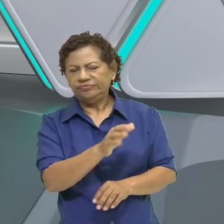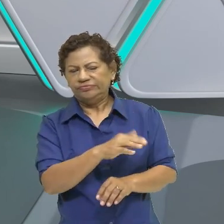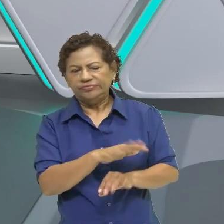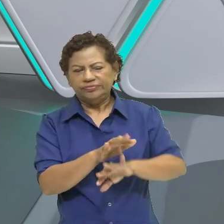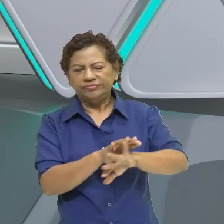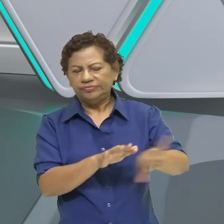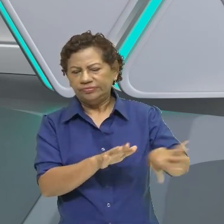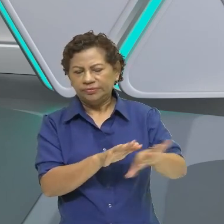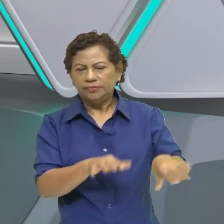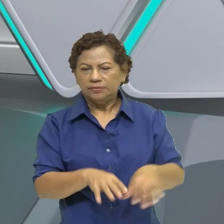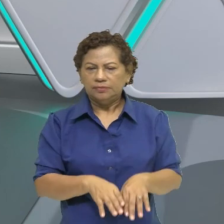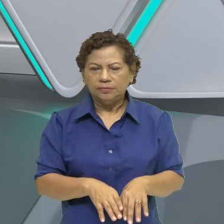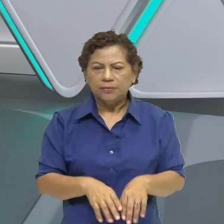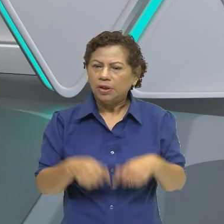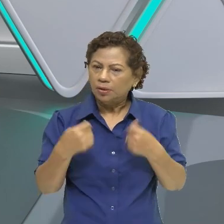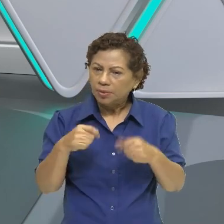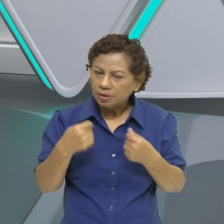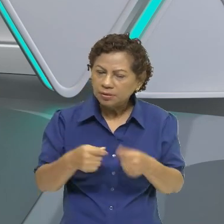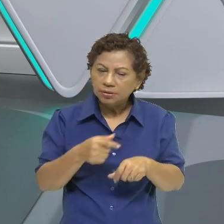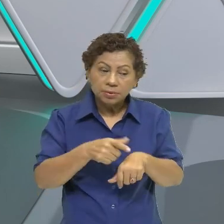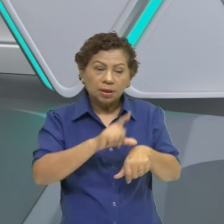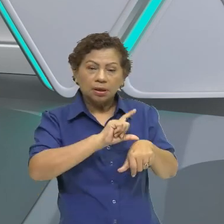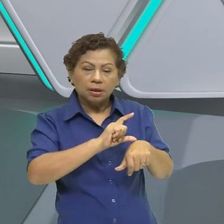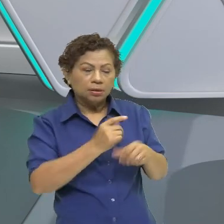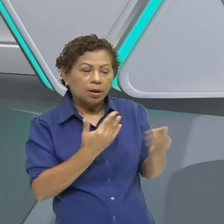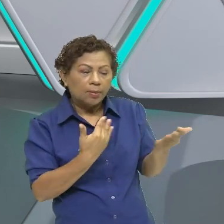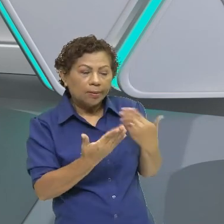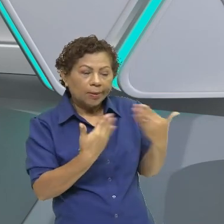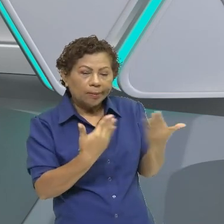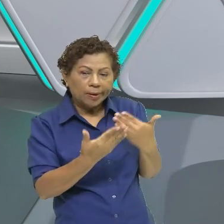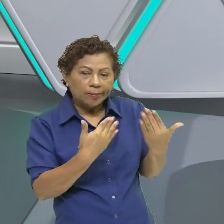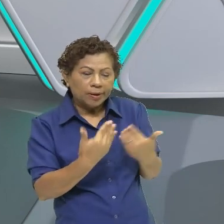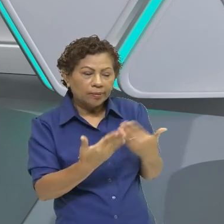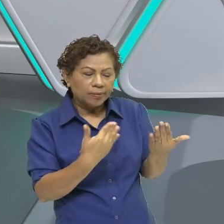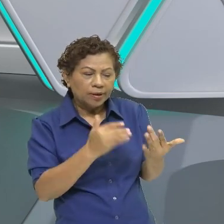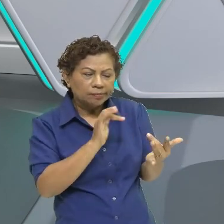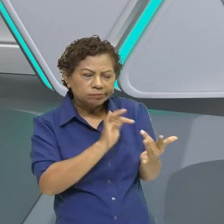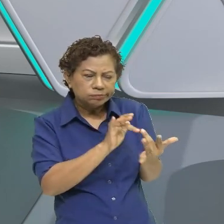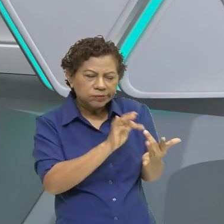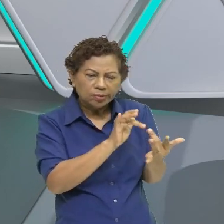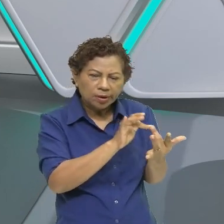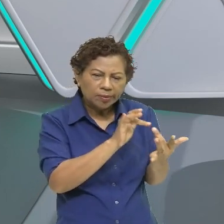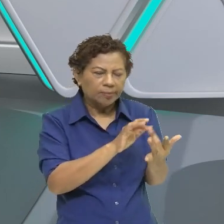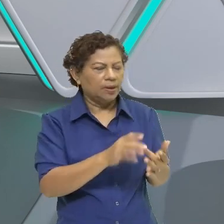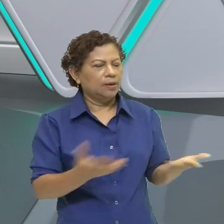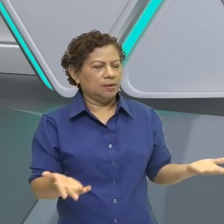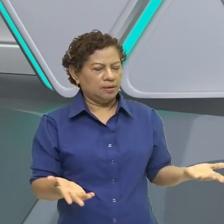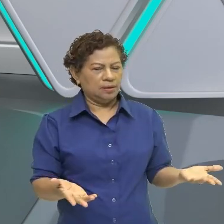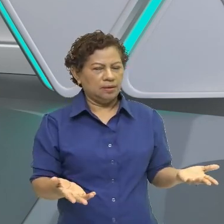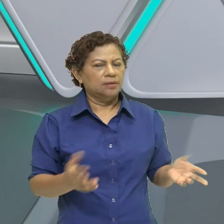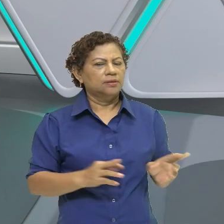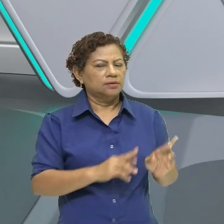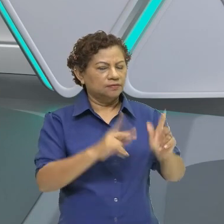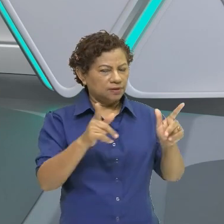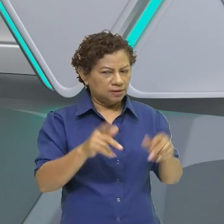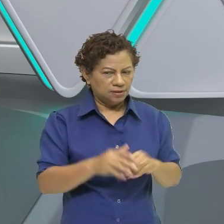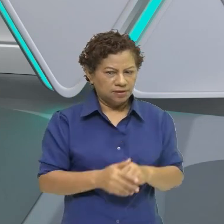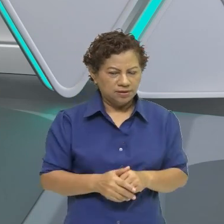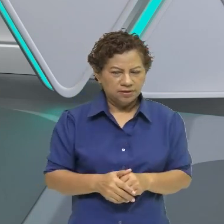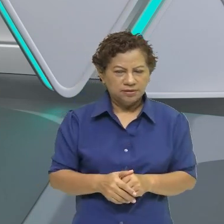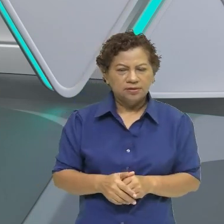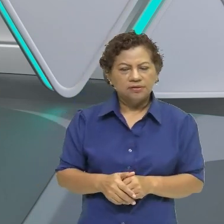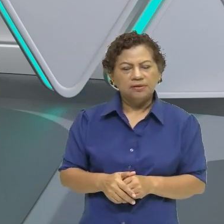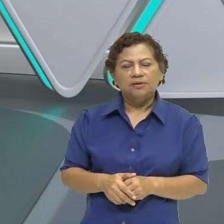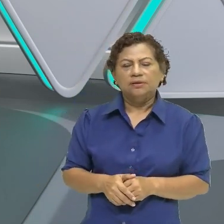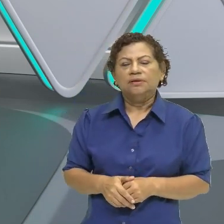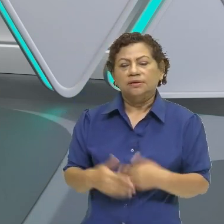Permita conhecer, aproximar. Porque às vezes você conhecendo alguém, olha, não gosto daquela menina não, porque ela é assim, assado.